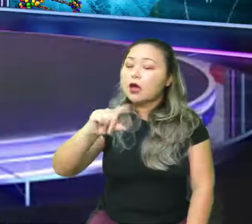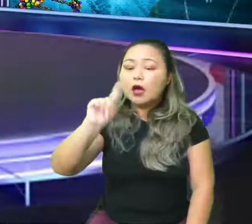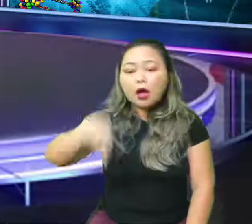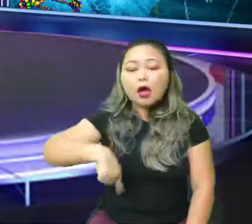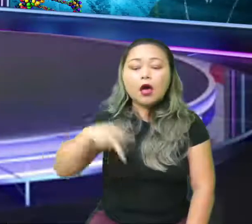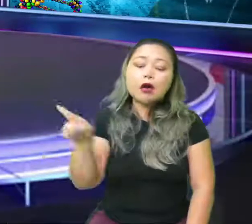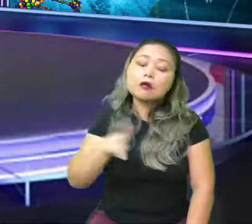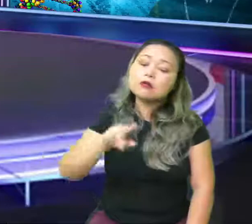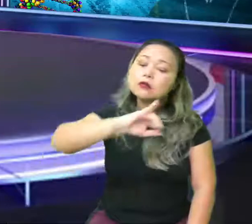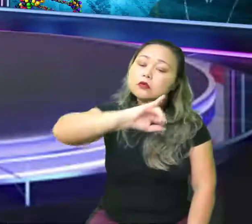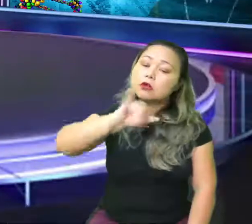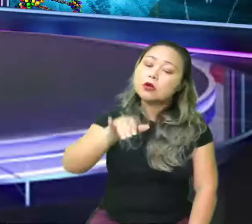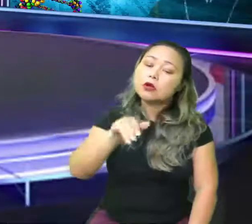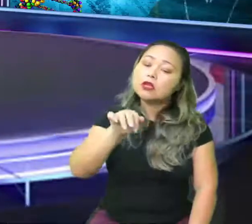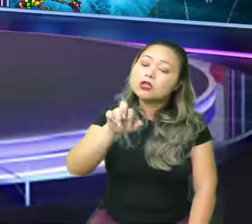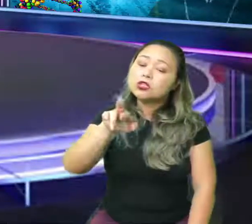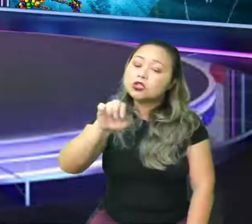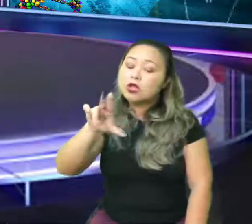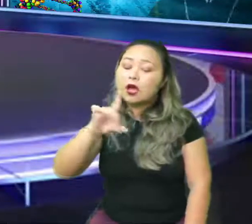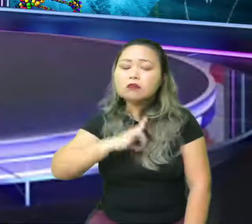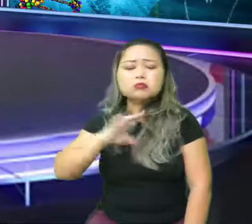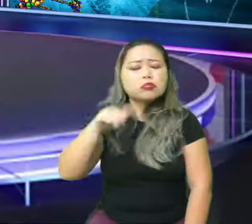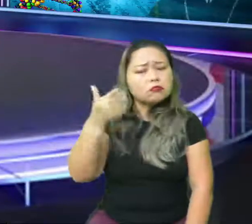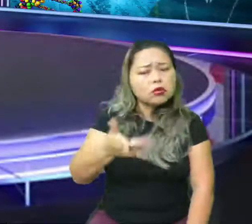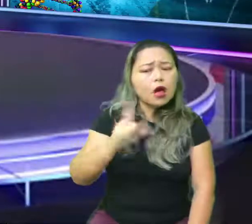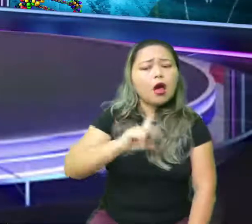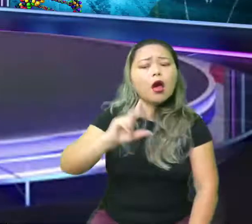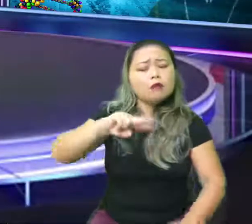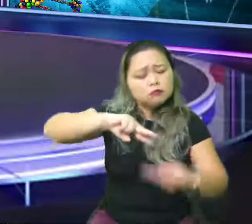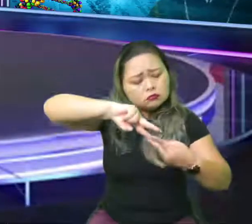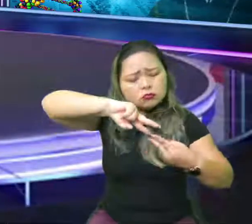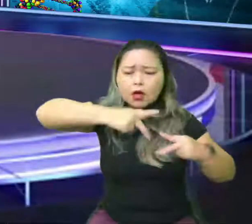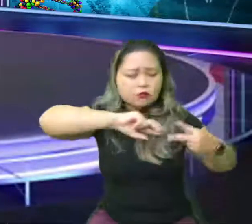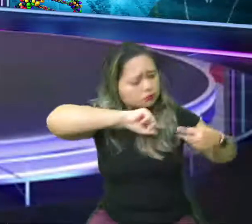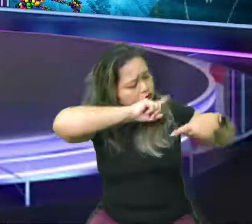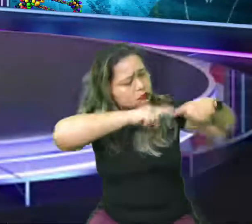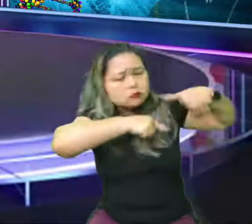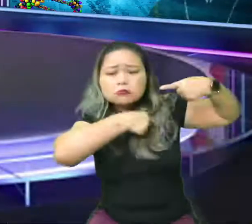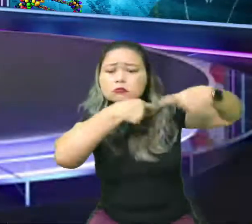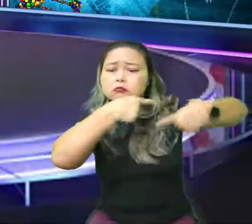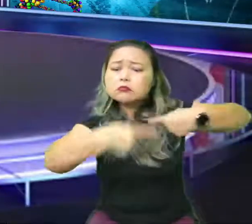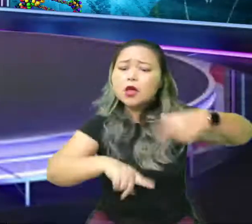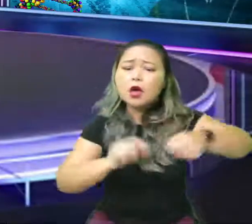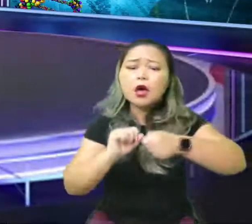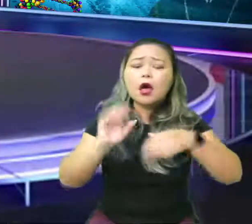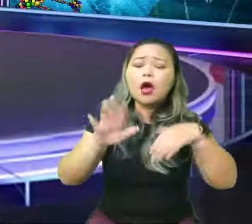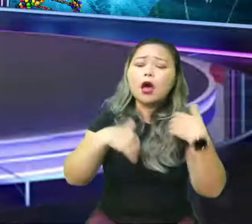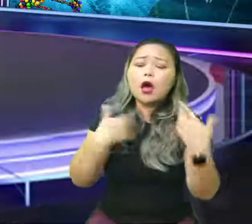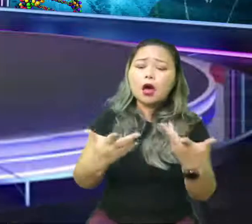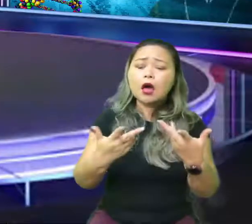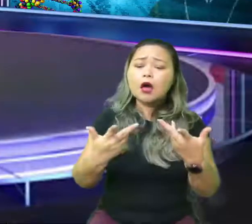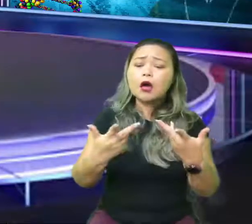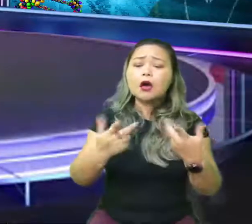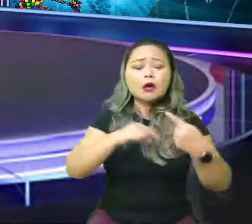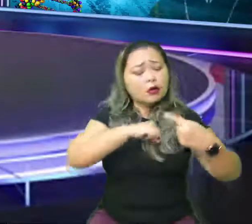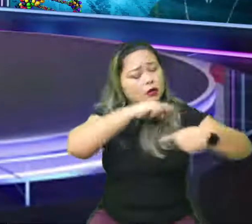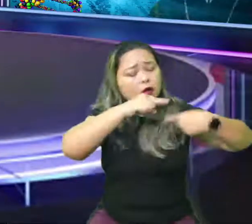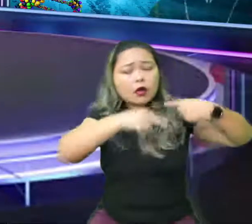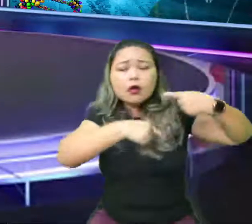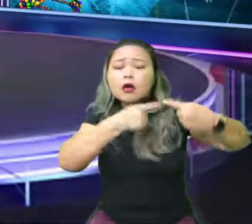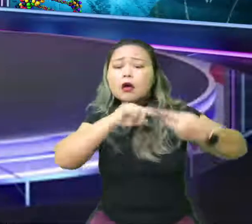professor Jefferson, que trabalha, né, com essa questão da genética, certo? E a genética